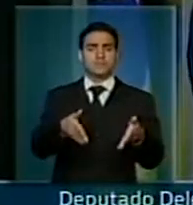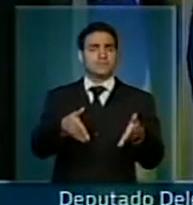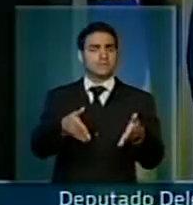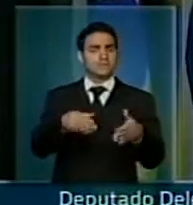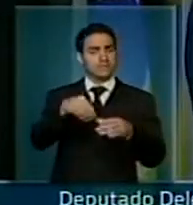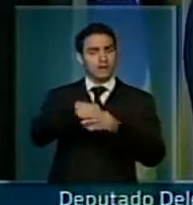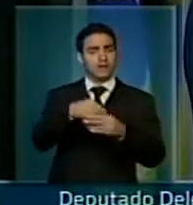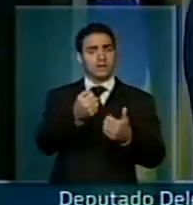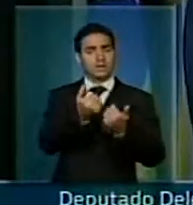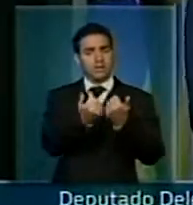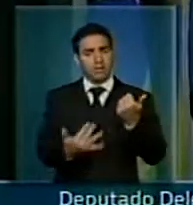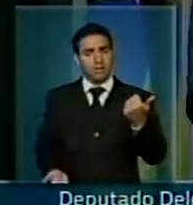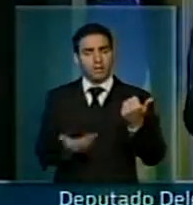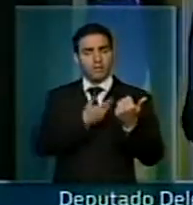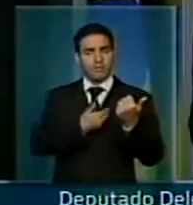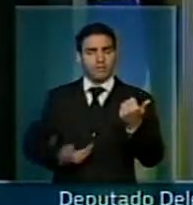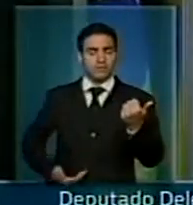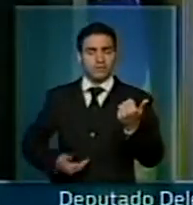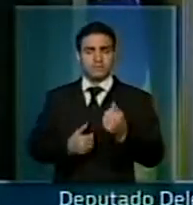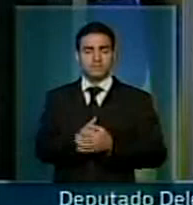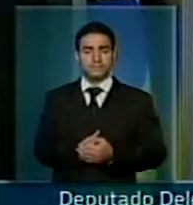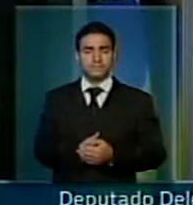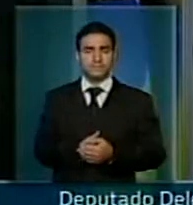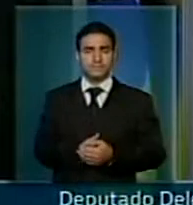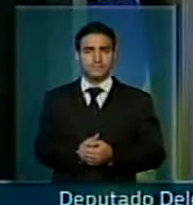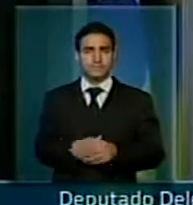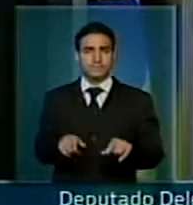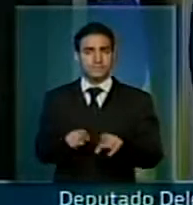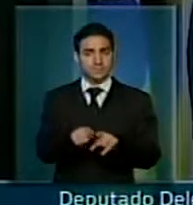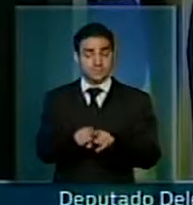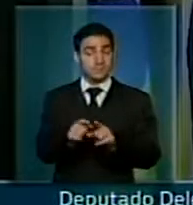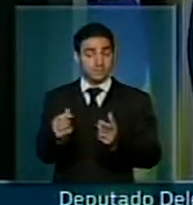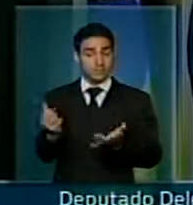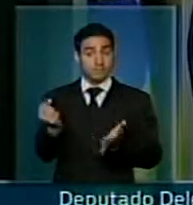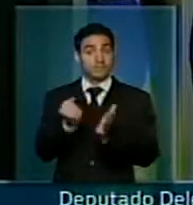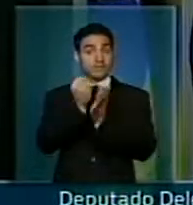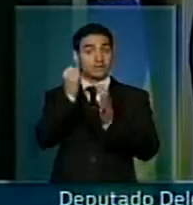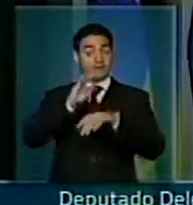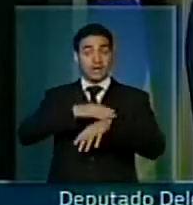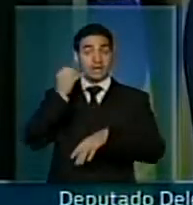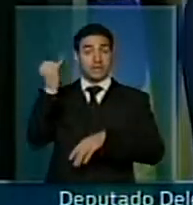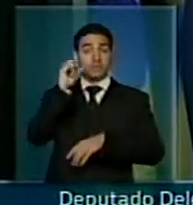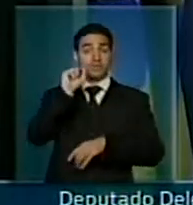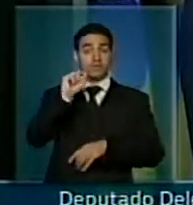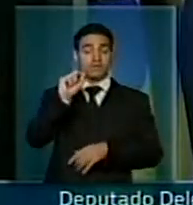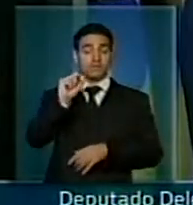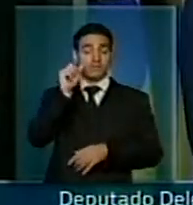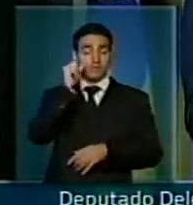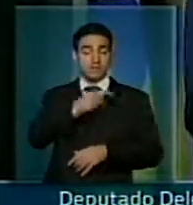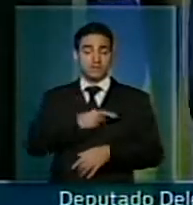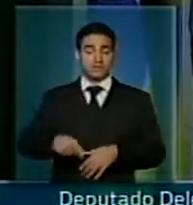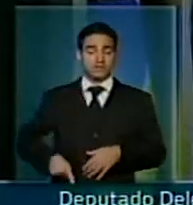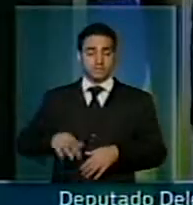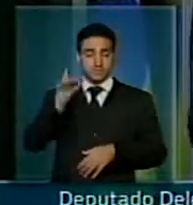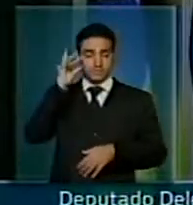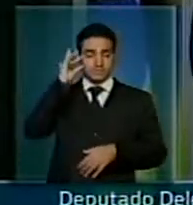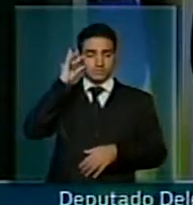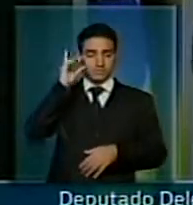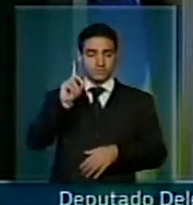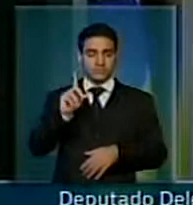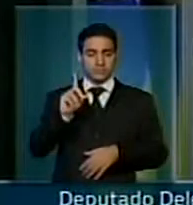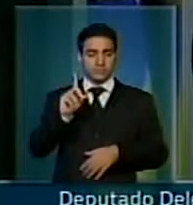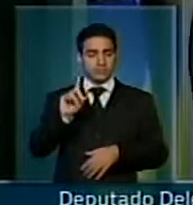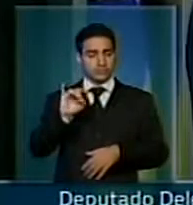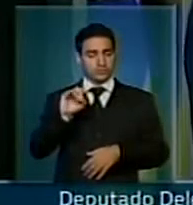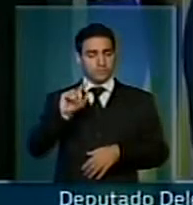de poder e consolidada com a presidente Dilma Rousseff. Trago a extensão